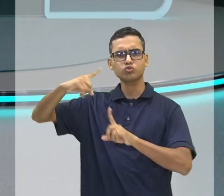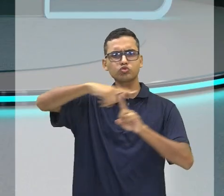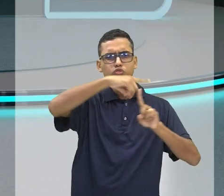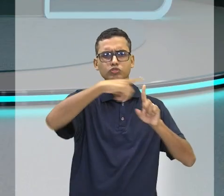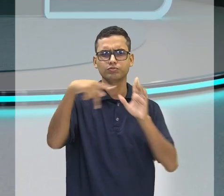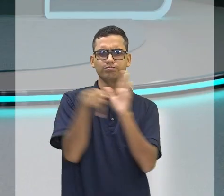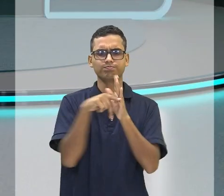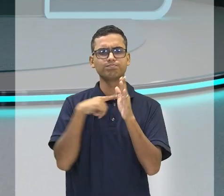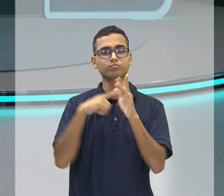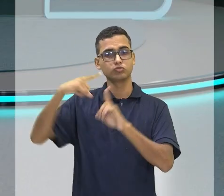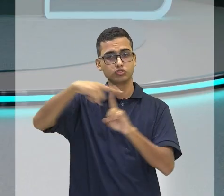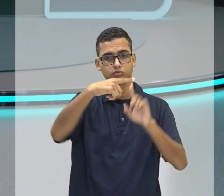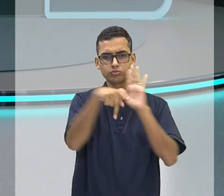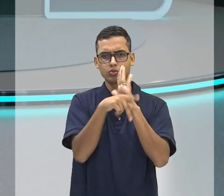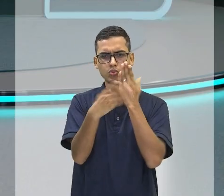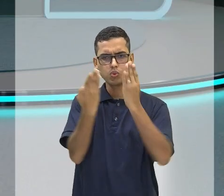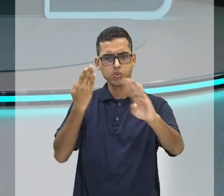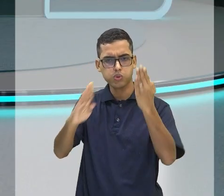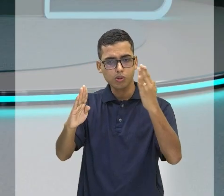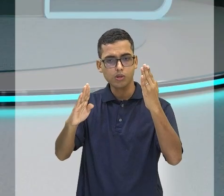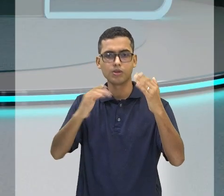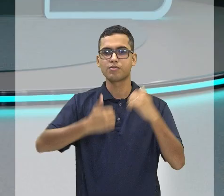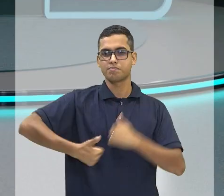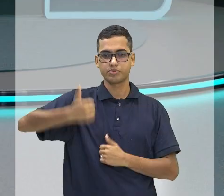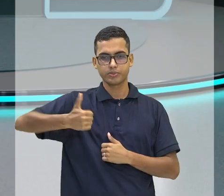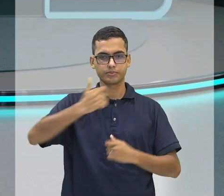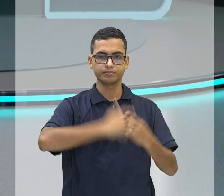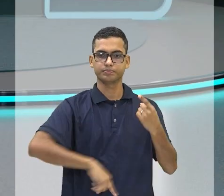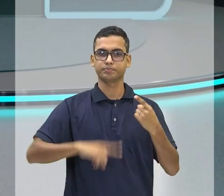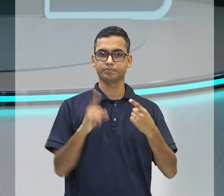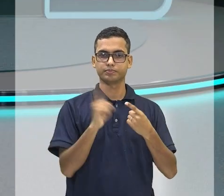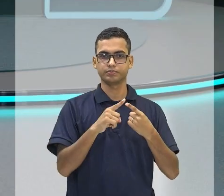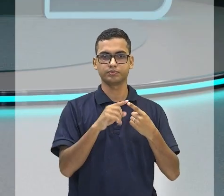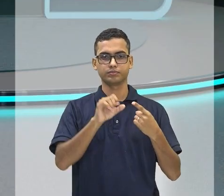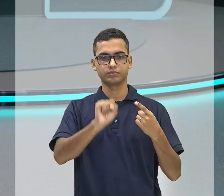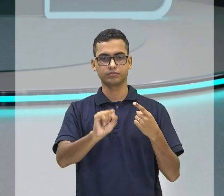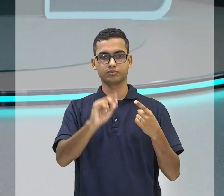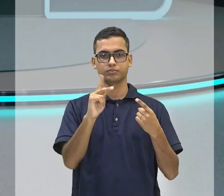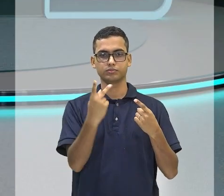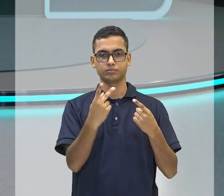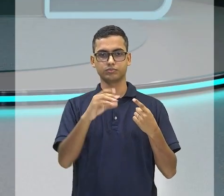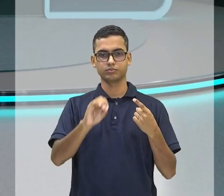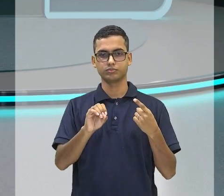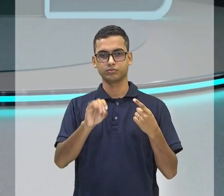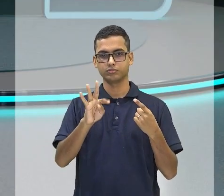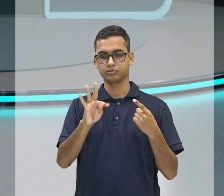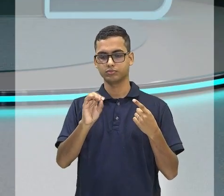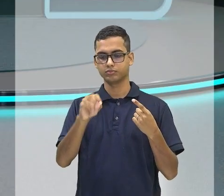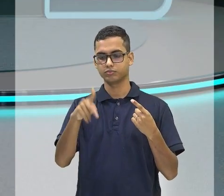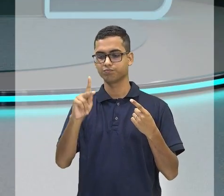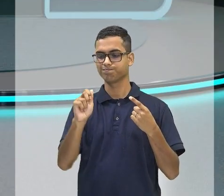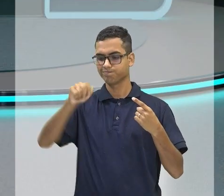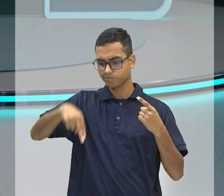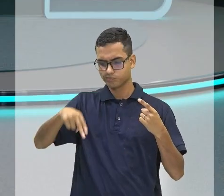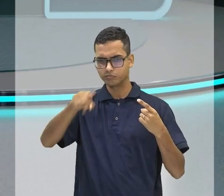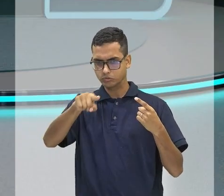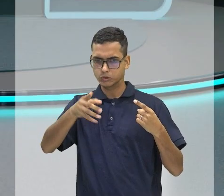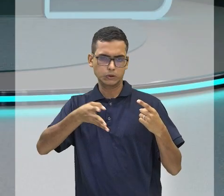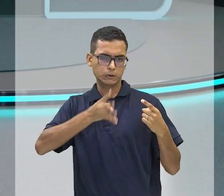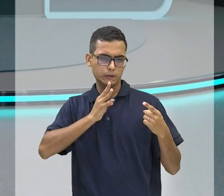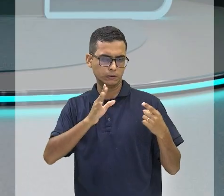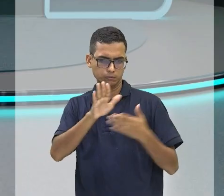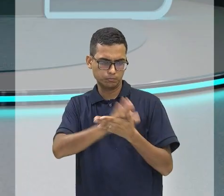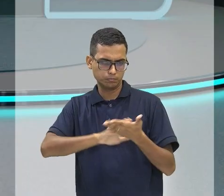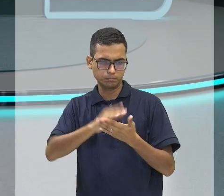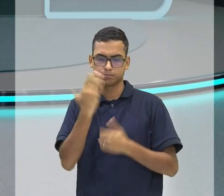estilos de karatê. O primeiro que eu venho trazendo para vocês é o Shotokan. Tenho certeza que vocês ainda não ouviram